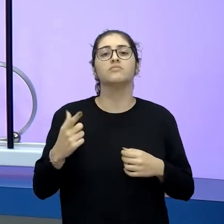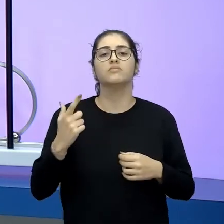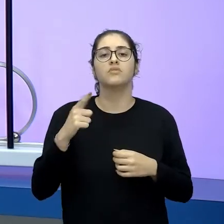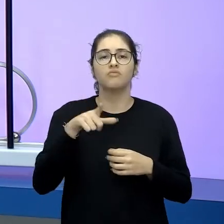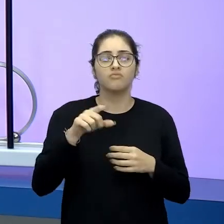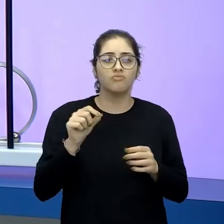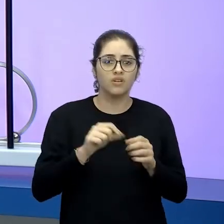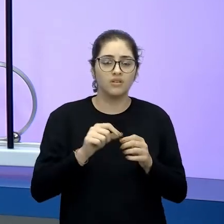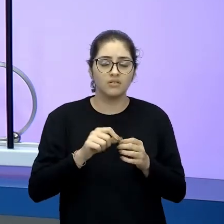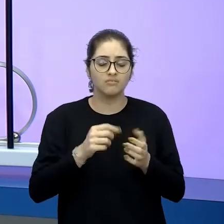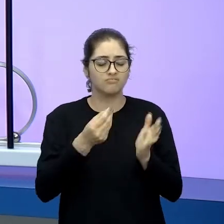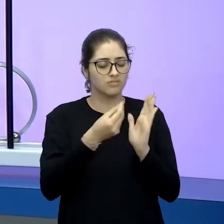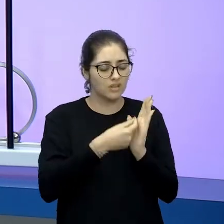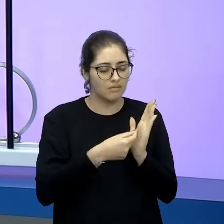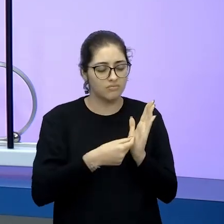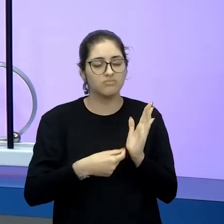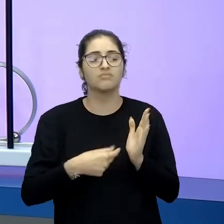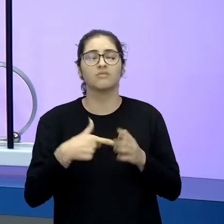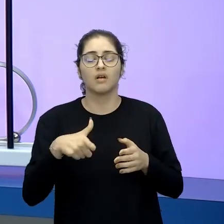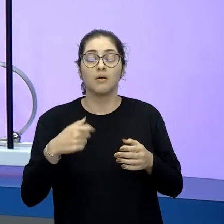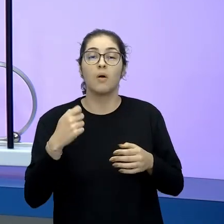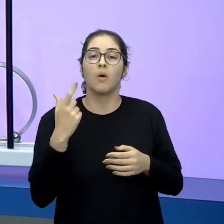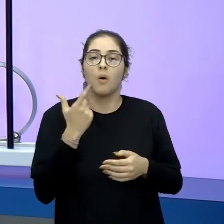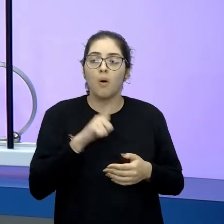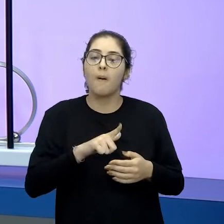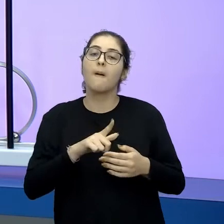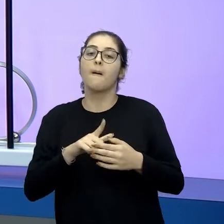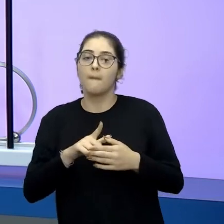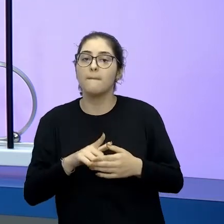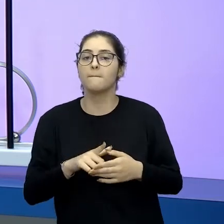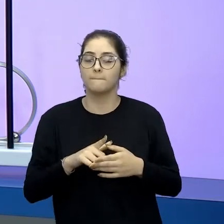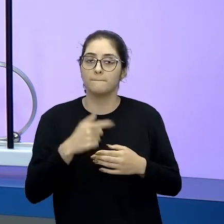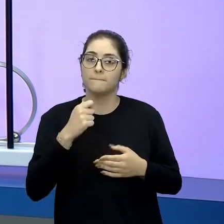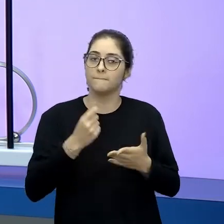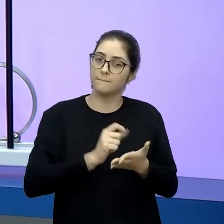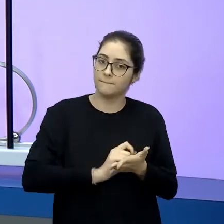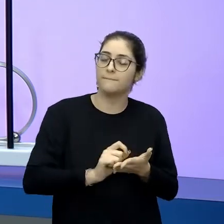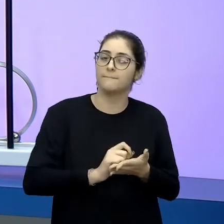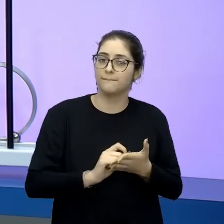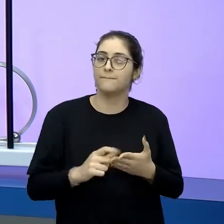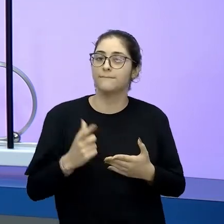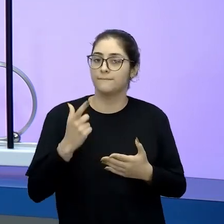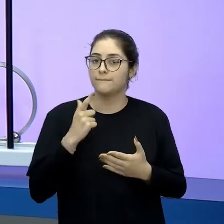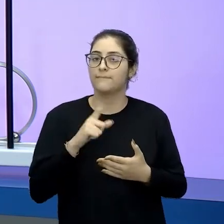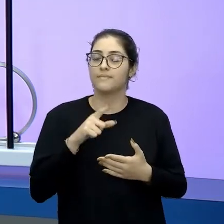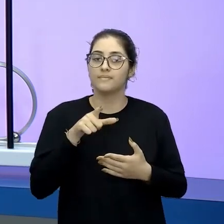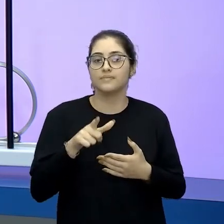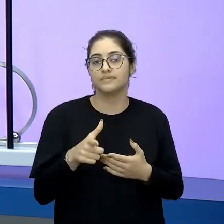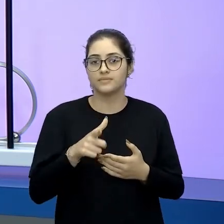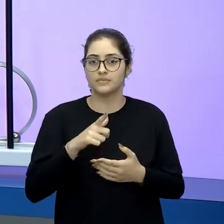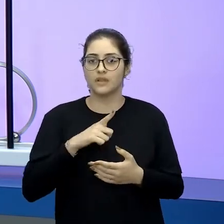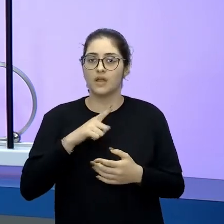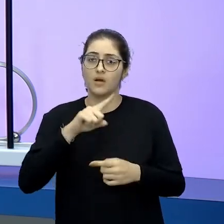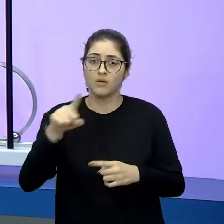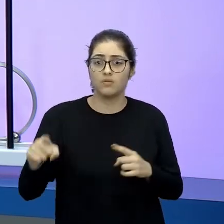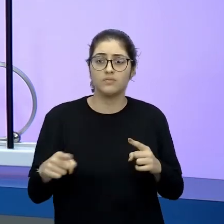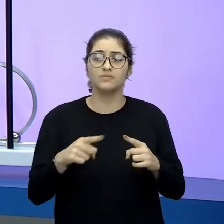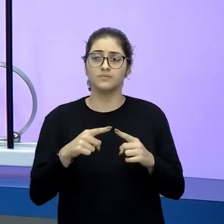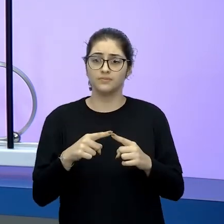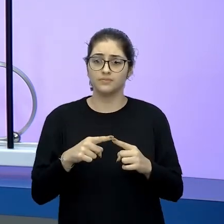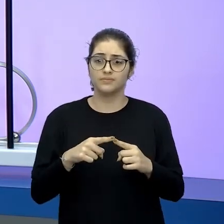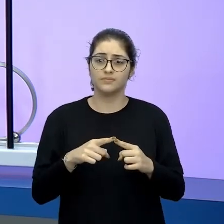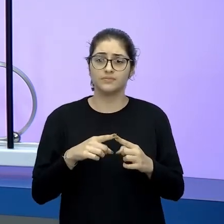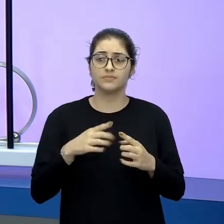disso ocorrer realmente, a se concretizar, né, elas serão bem maiores. Então, se você tem aí um objetivo como esse, como a